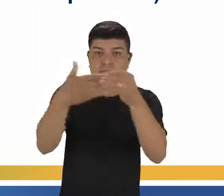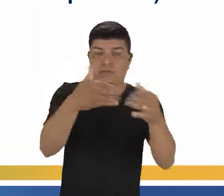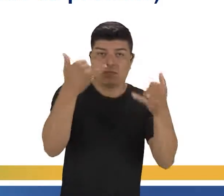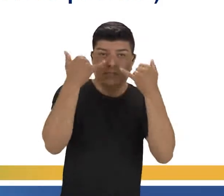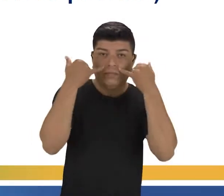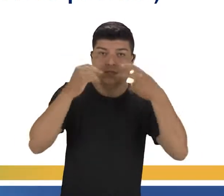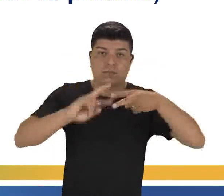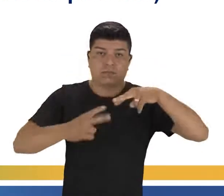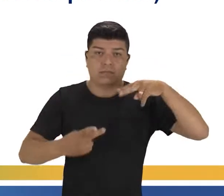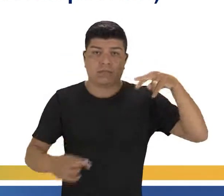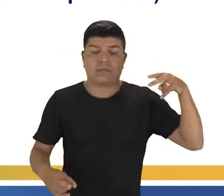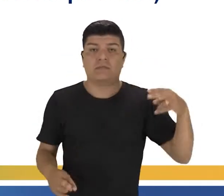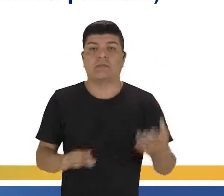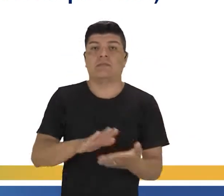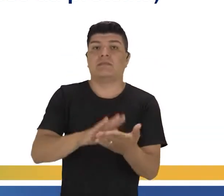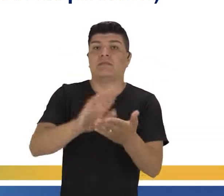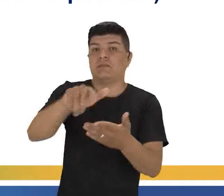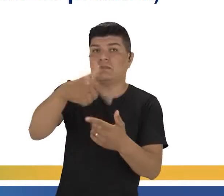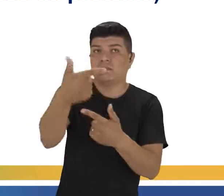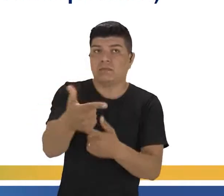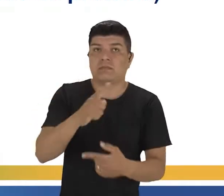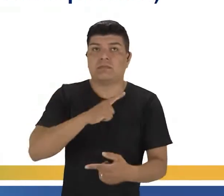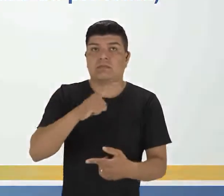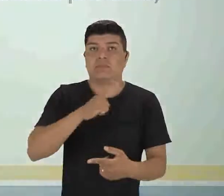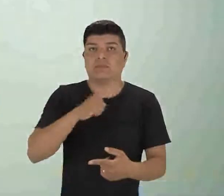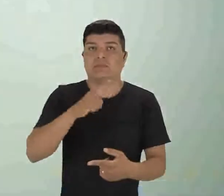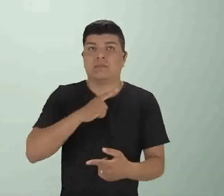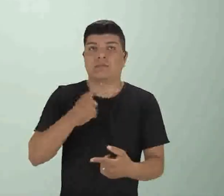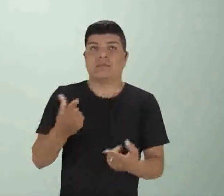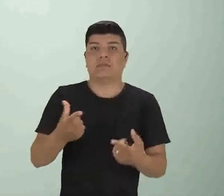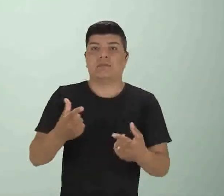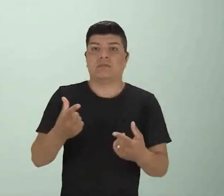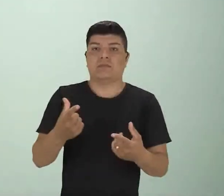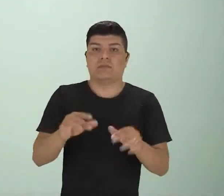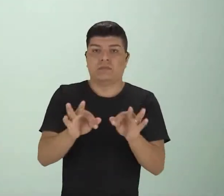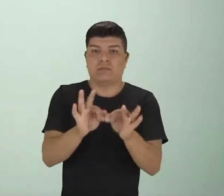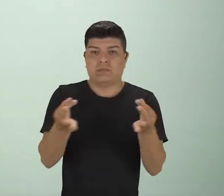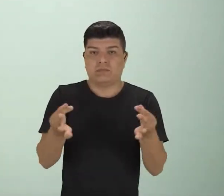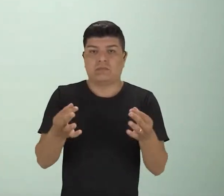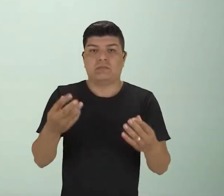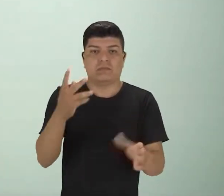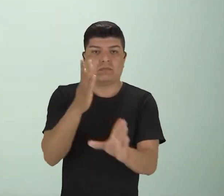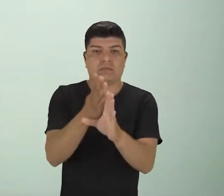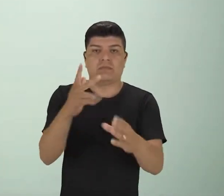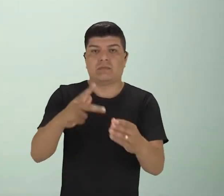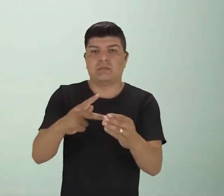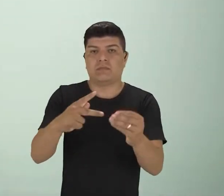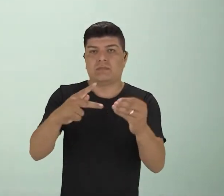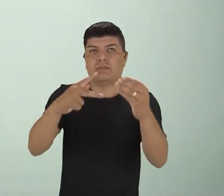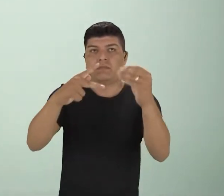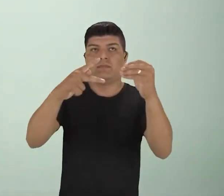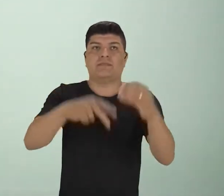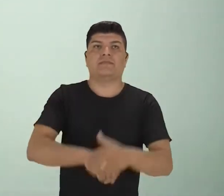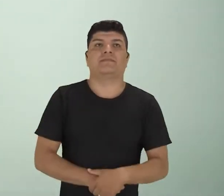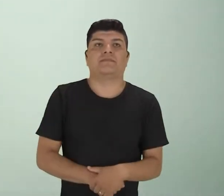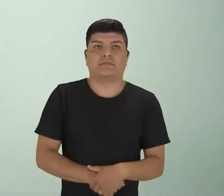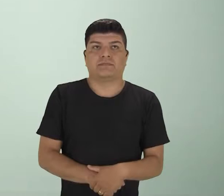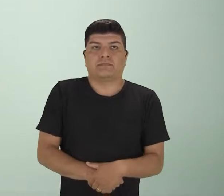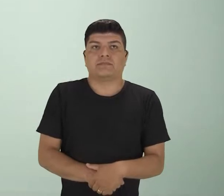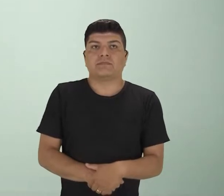mensagem genética, e na tradução nós vamos ter a síntese propriamente dita das proteínas. Tudo bem?